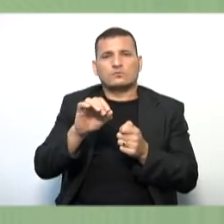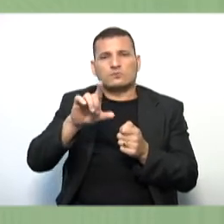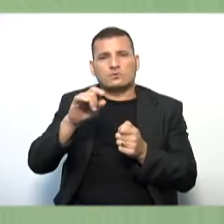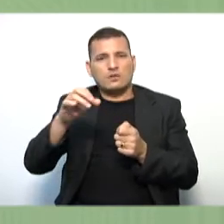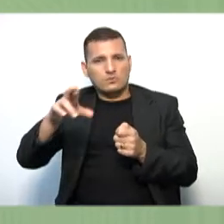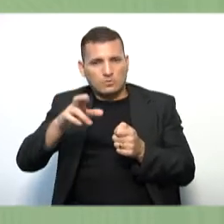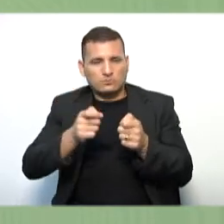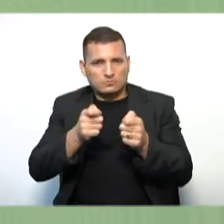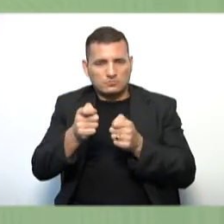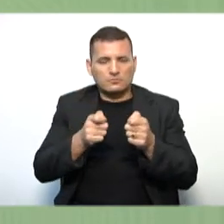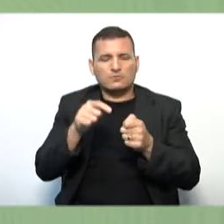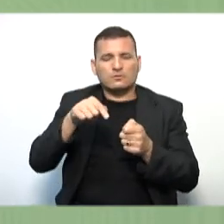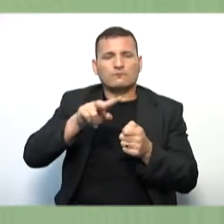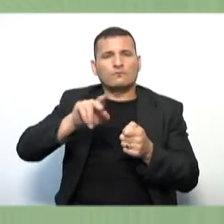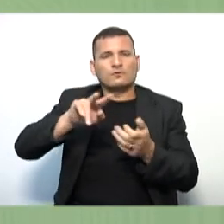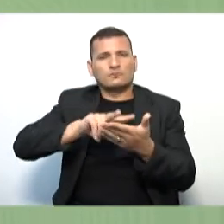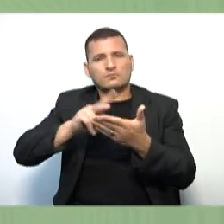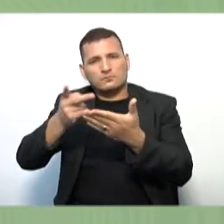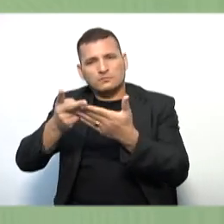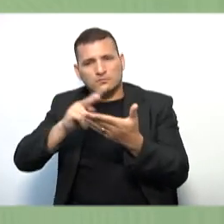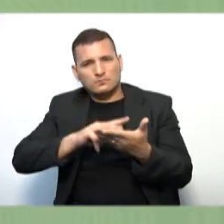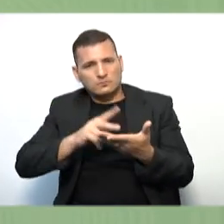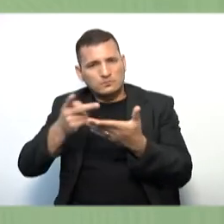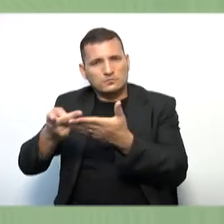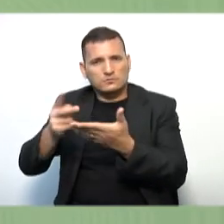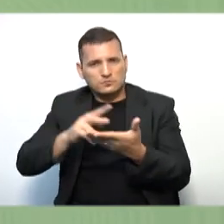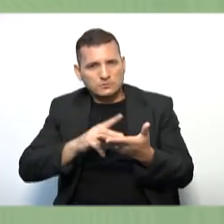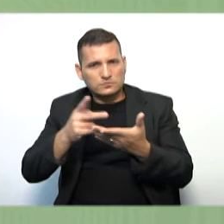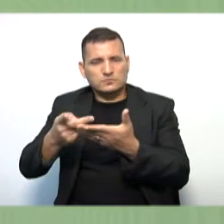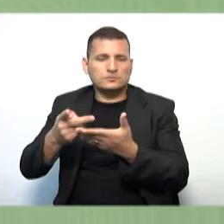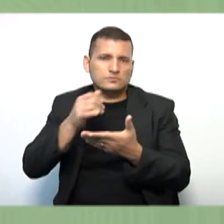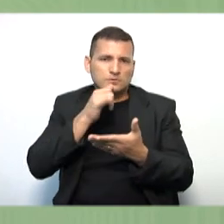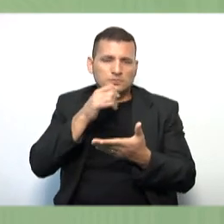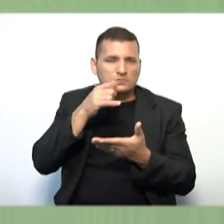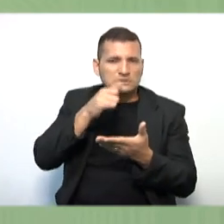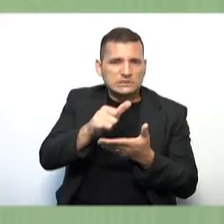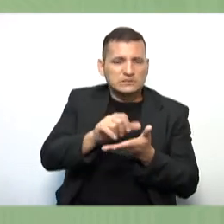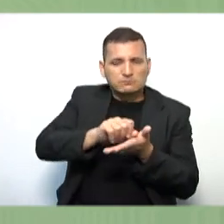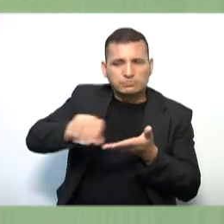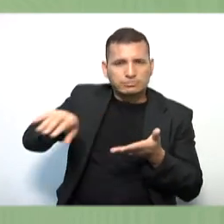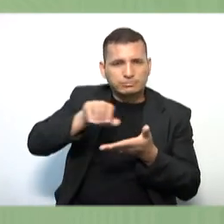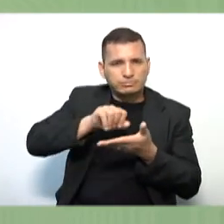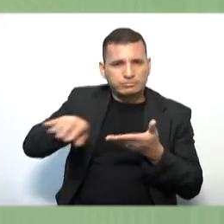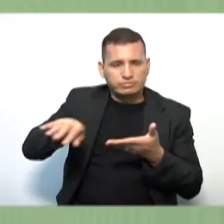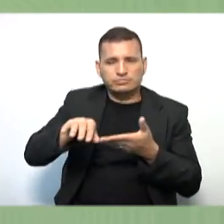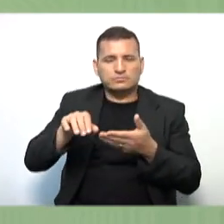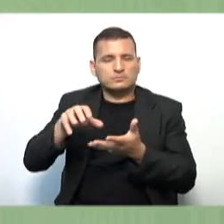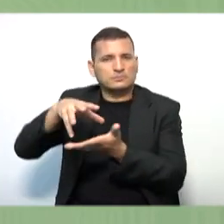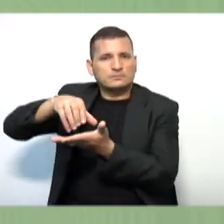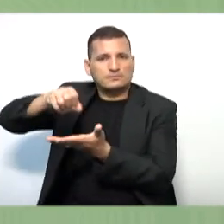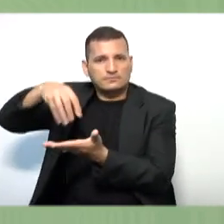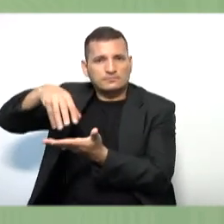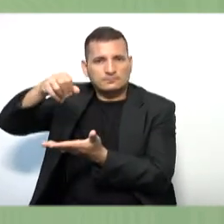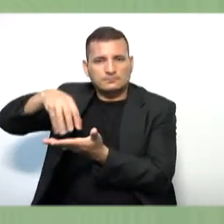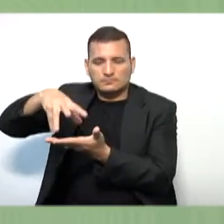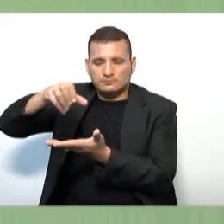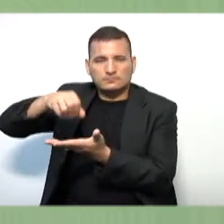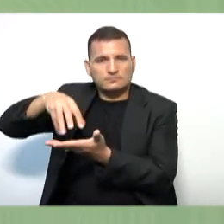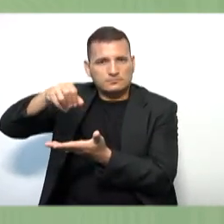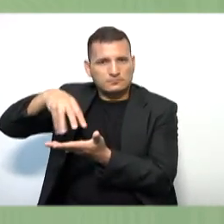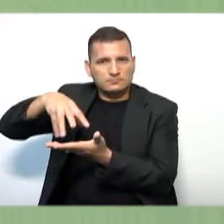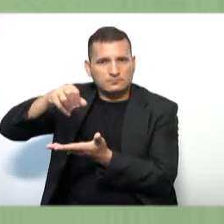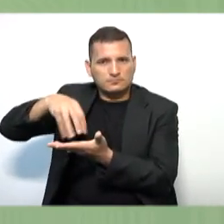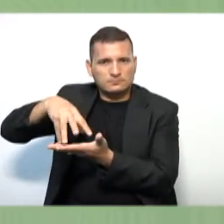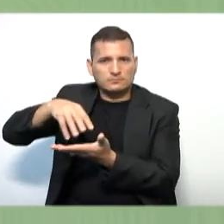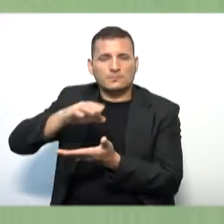uma peça que vai traduzir a sinalização ali, por exemplo, do scanner, a sinalização ótica, em